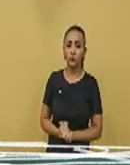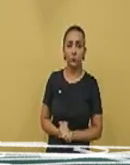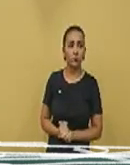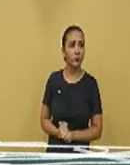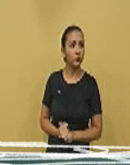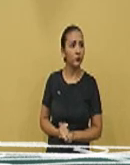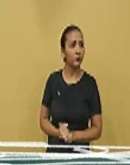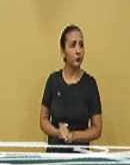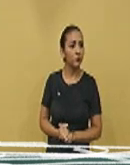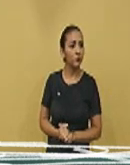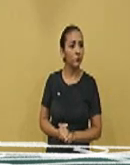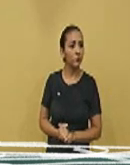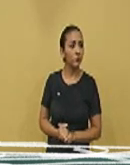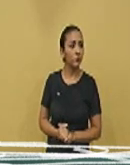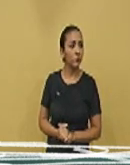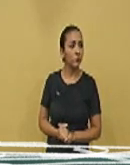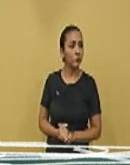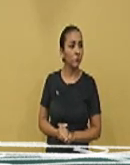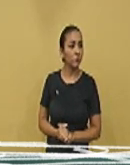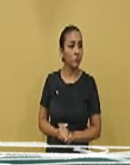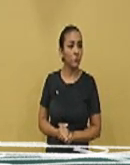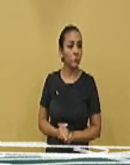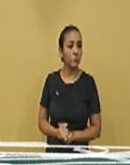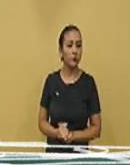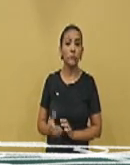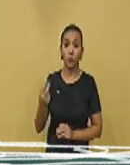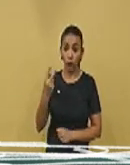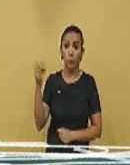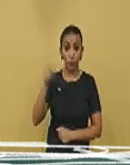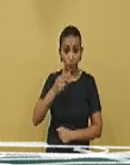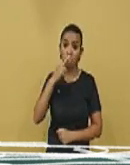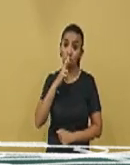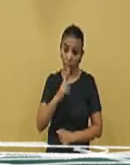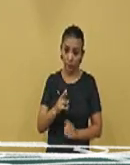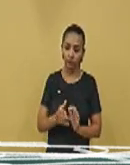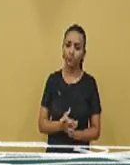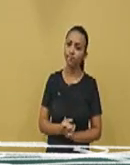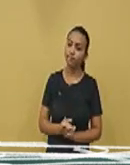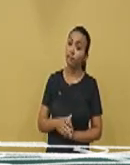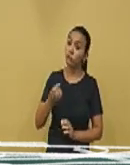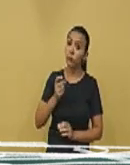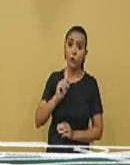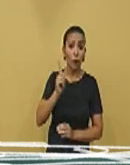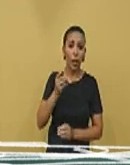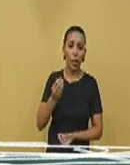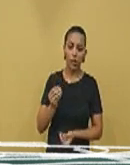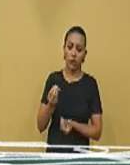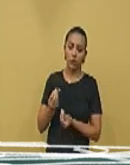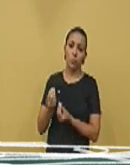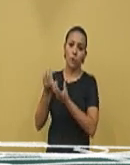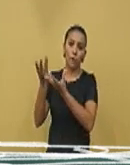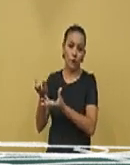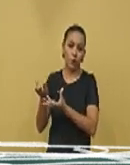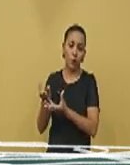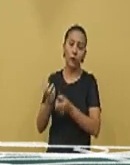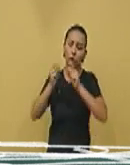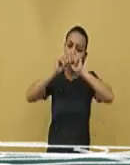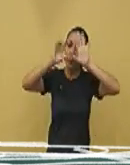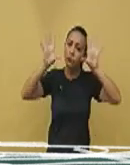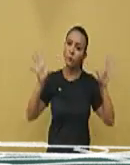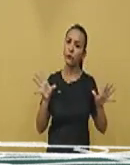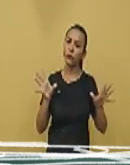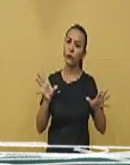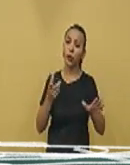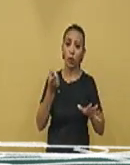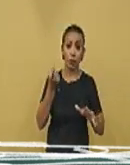Professora, um minuto. Dois minutos para a senhora responder. A devolução, não é devolução, gente. Eu gostaria que deixasse bem claro que o